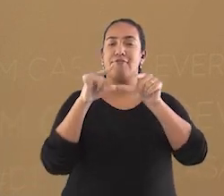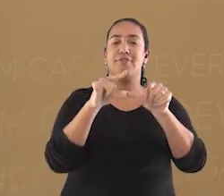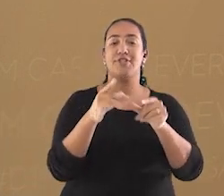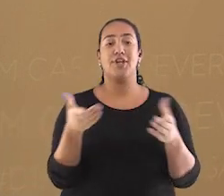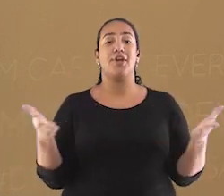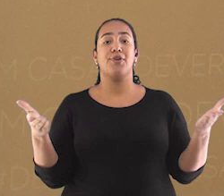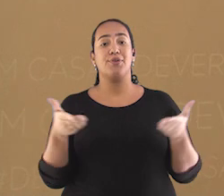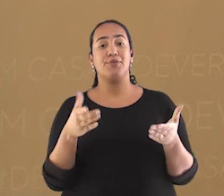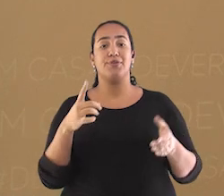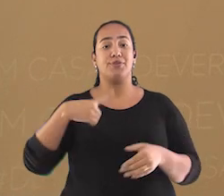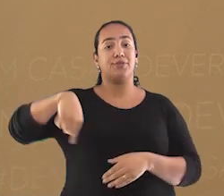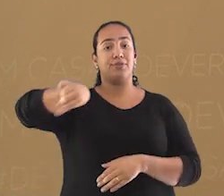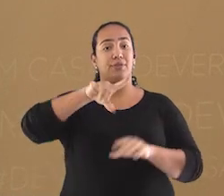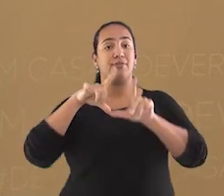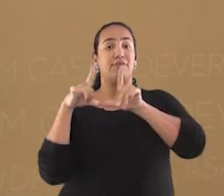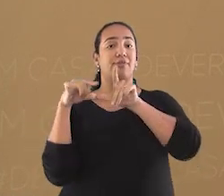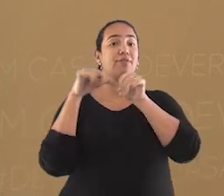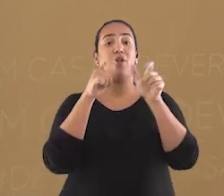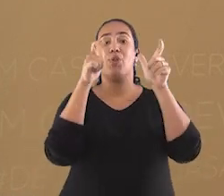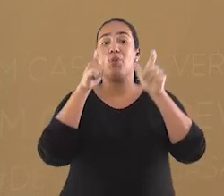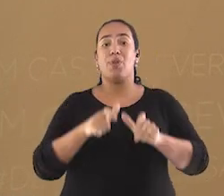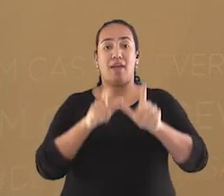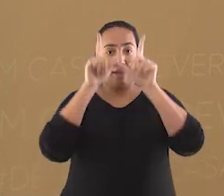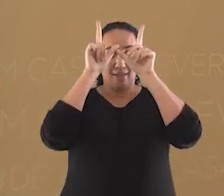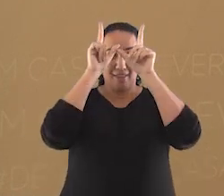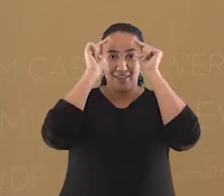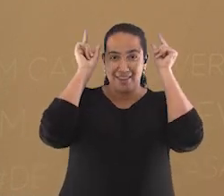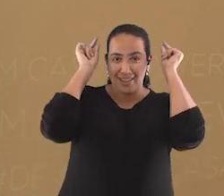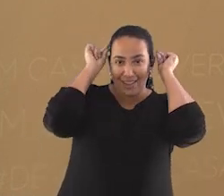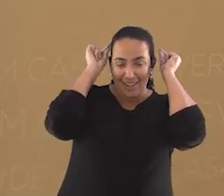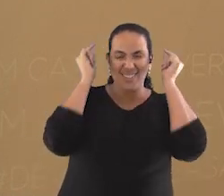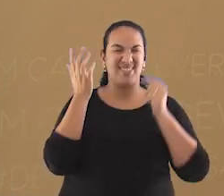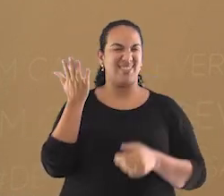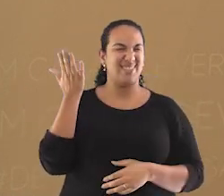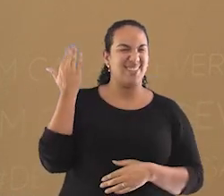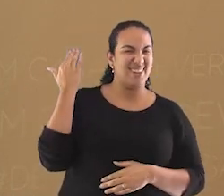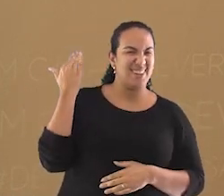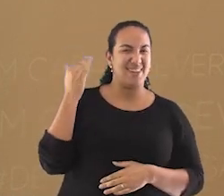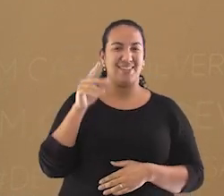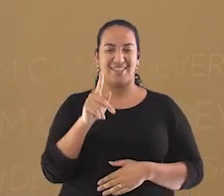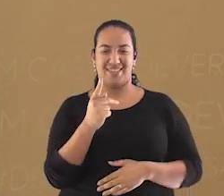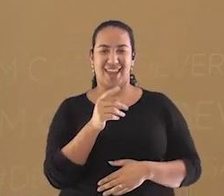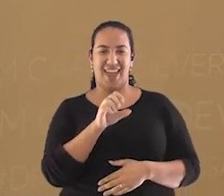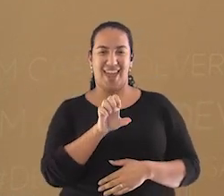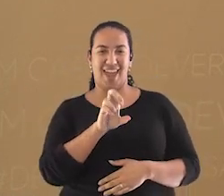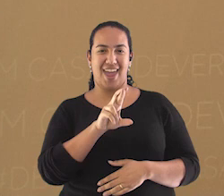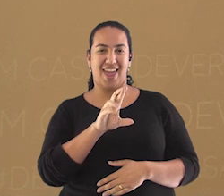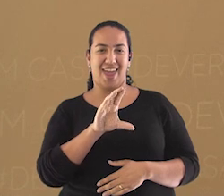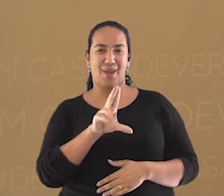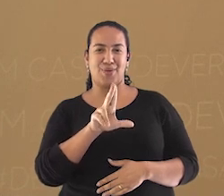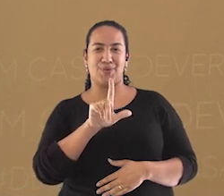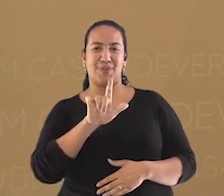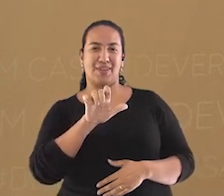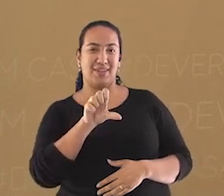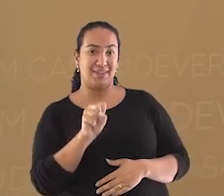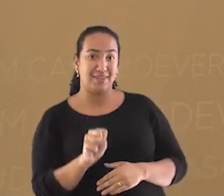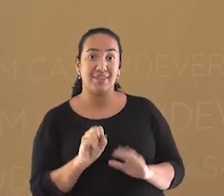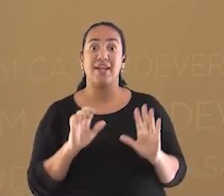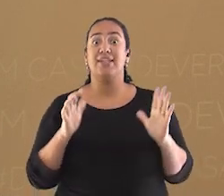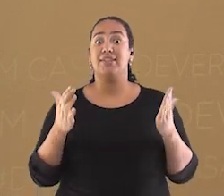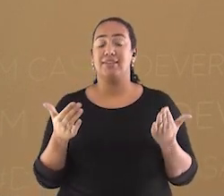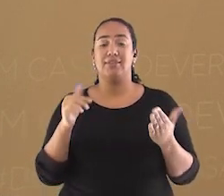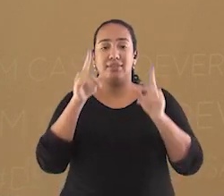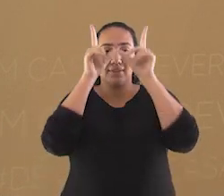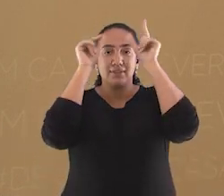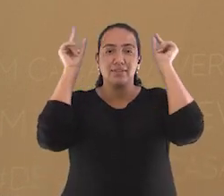nosso destino é a Grécia Antiga. Sim, a Grécia de Hércules e de Poseidon. Quando falamos em Grécia Antiga, o